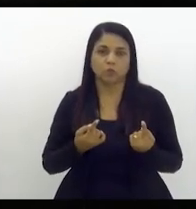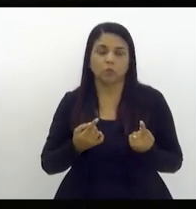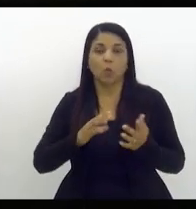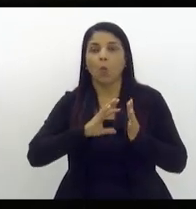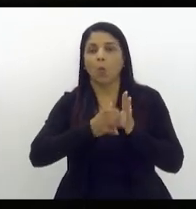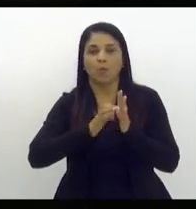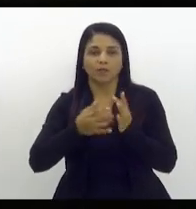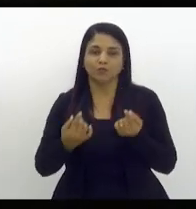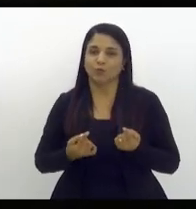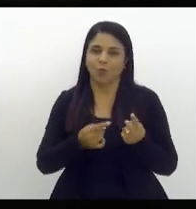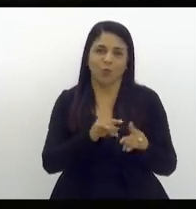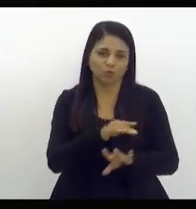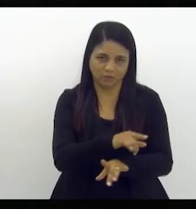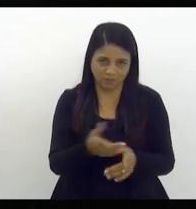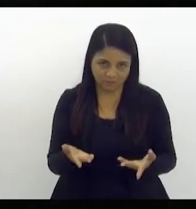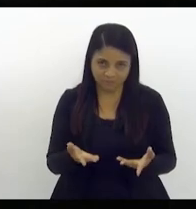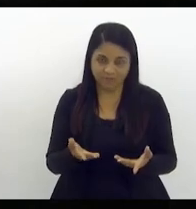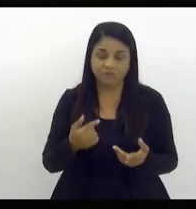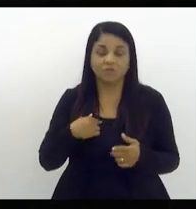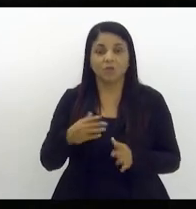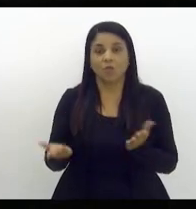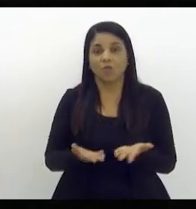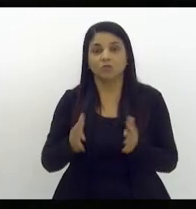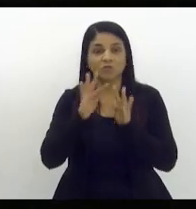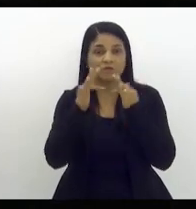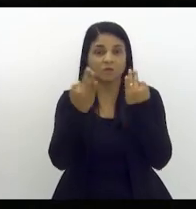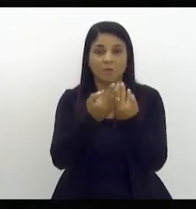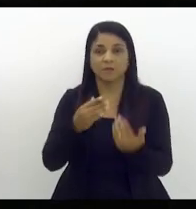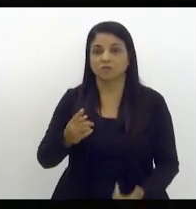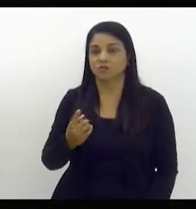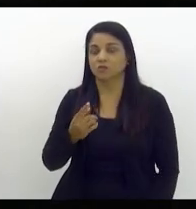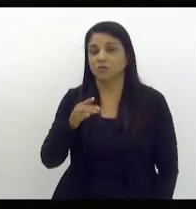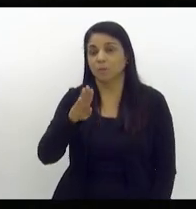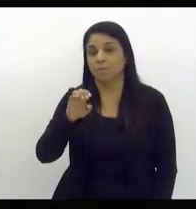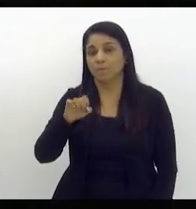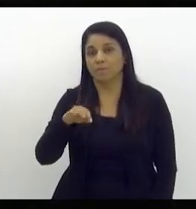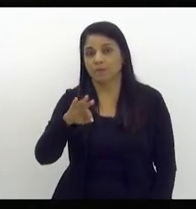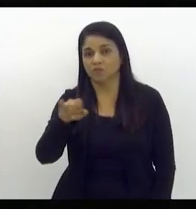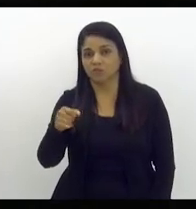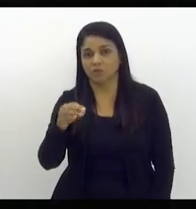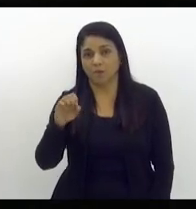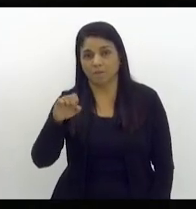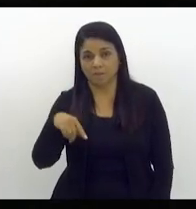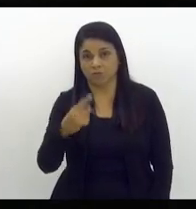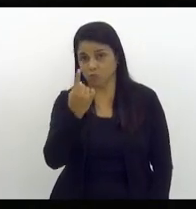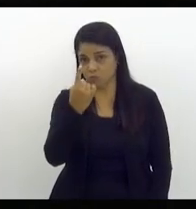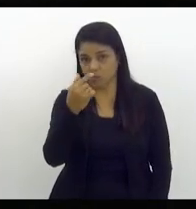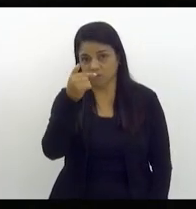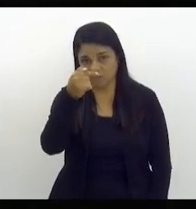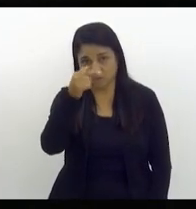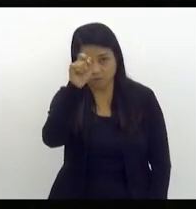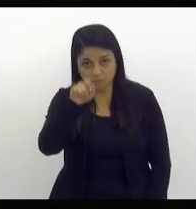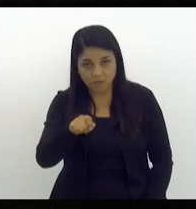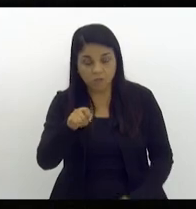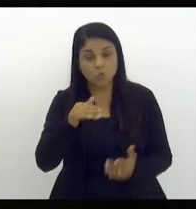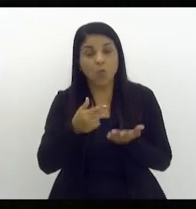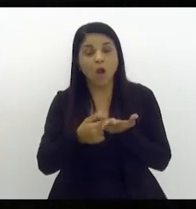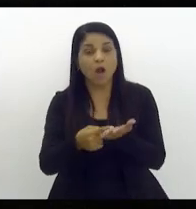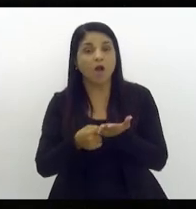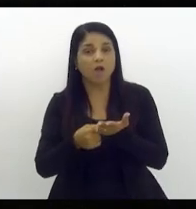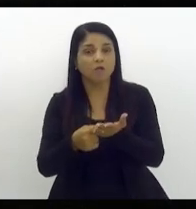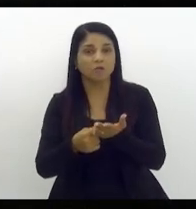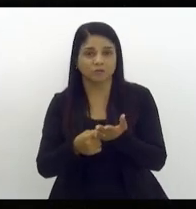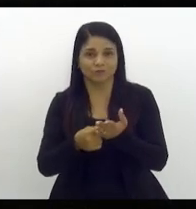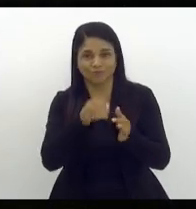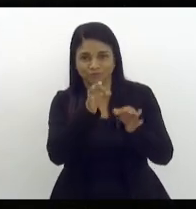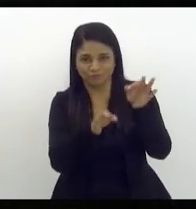demanda, por favor. Hoje, a família do Benjamin, de 1 ano e 7 meses, à espera do governador Cláudio Castro um acordo extrajudicial. Vamos